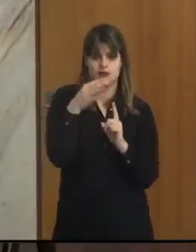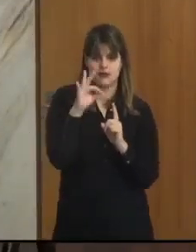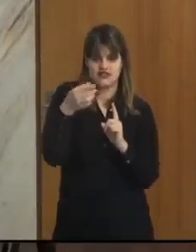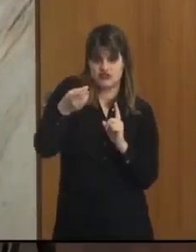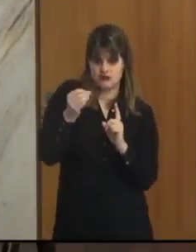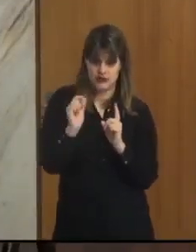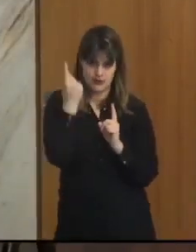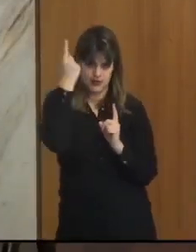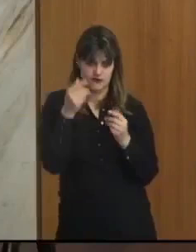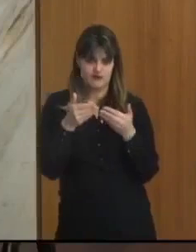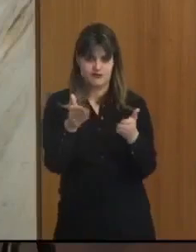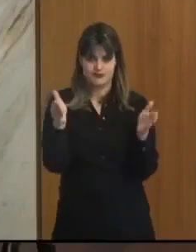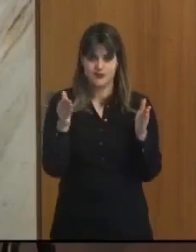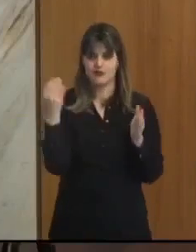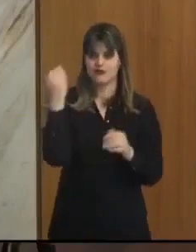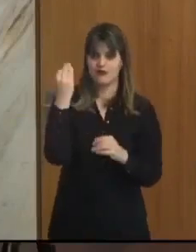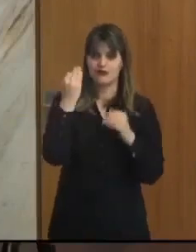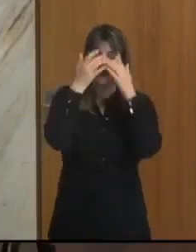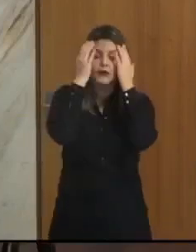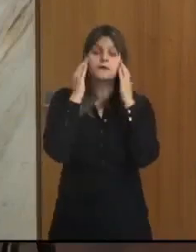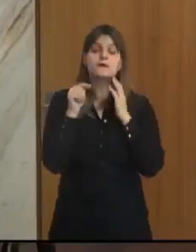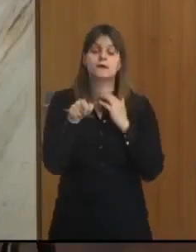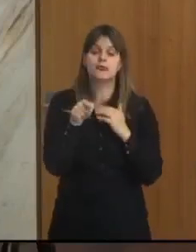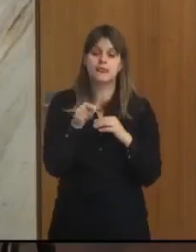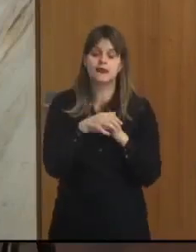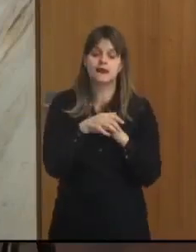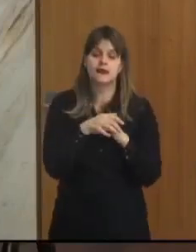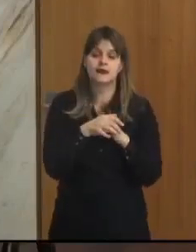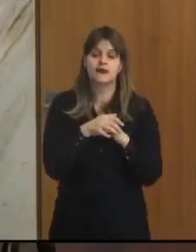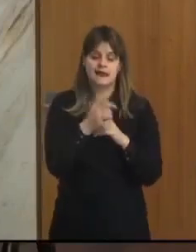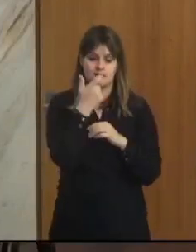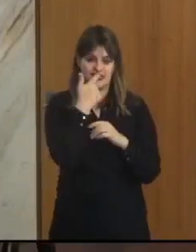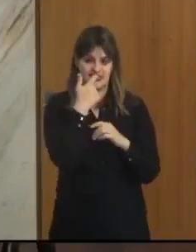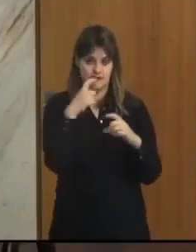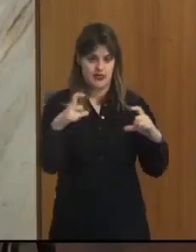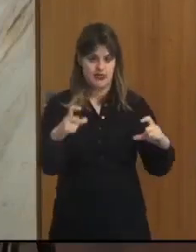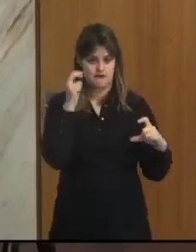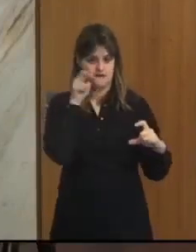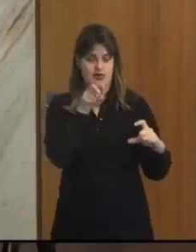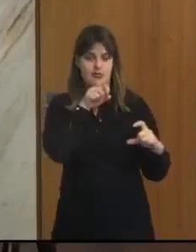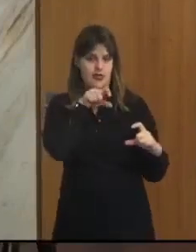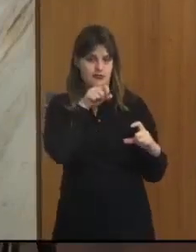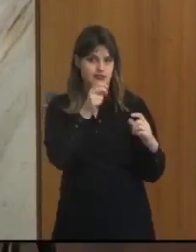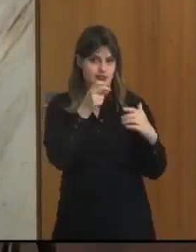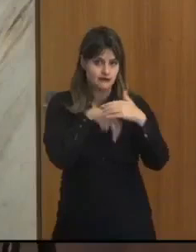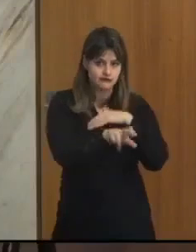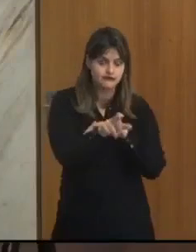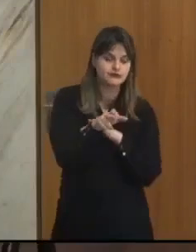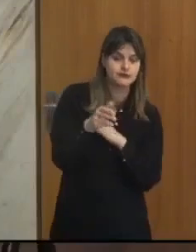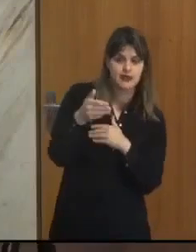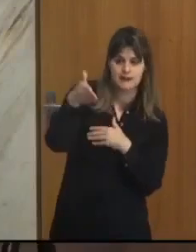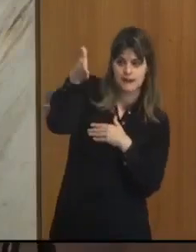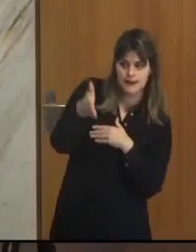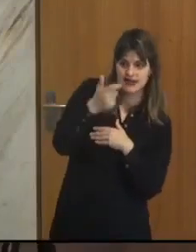1490, correto? Cuja lápide comemorativa ali podemos observar na parede interior. A lápide é composta por duas